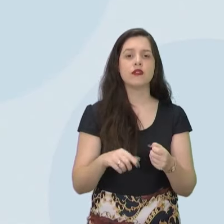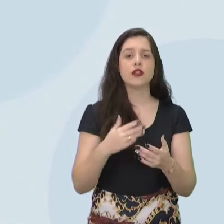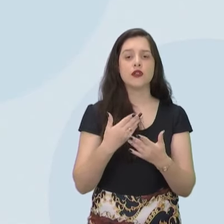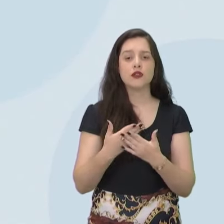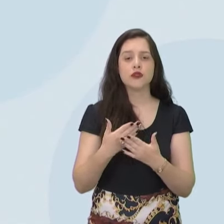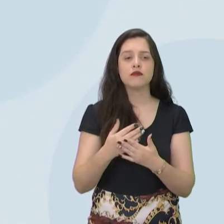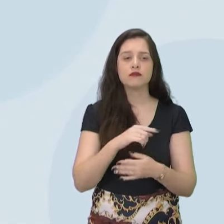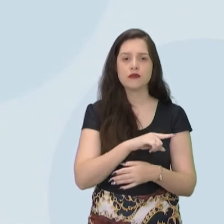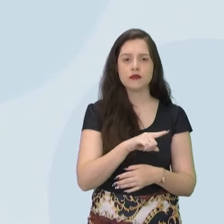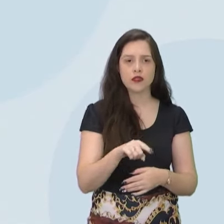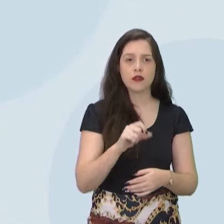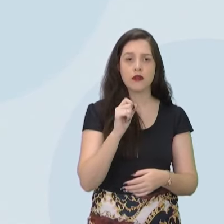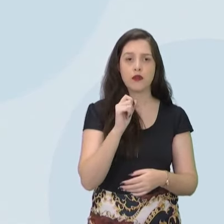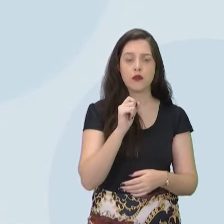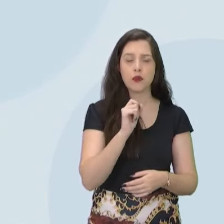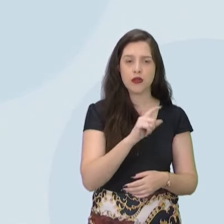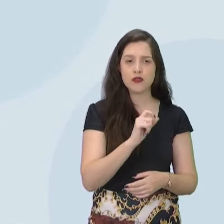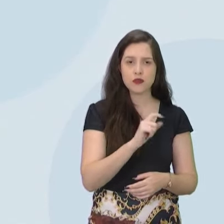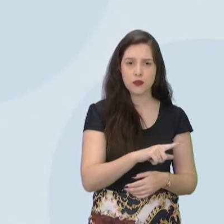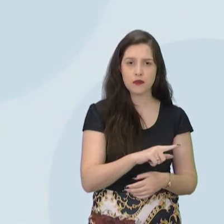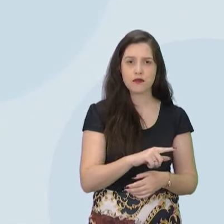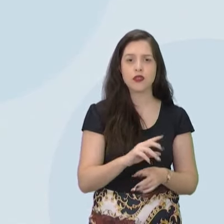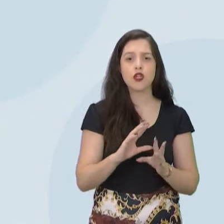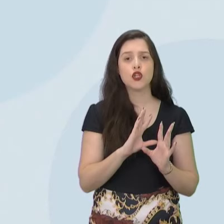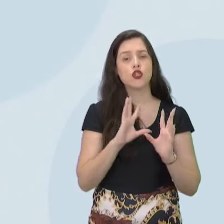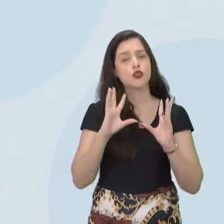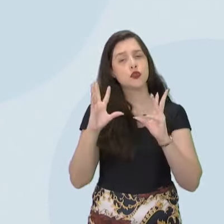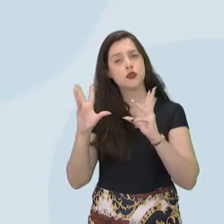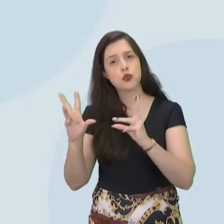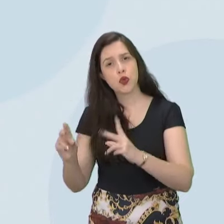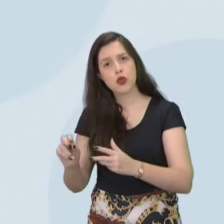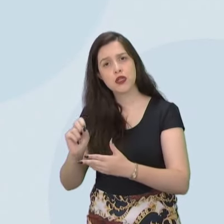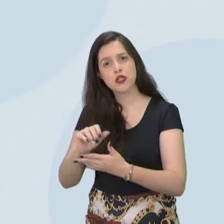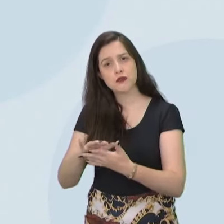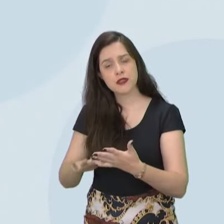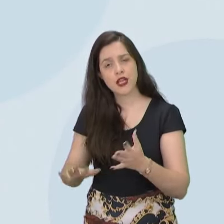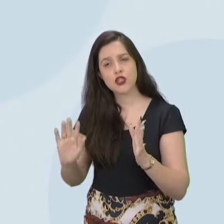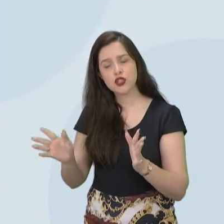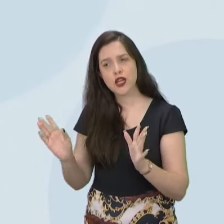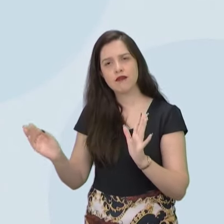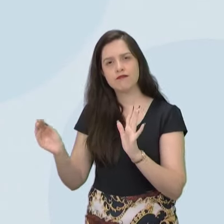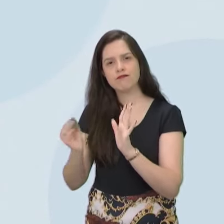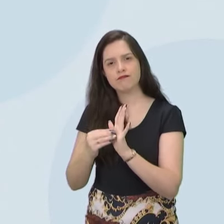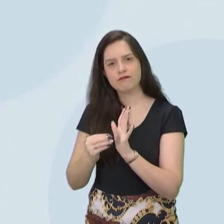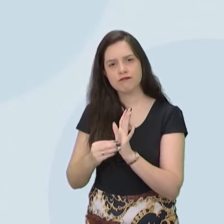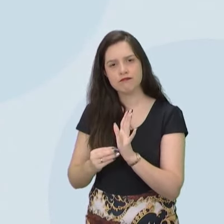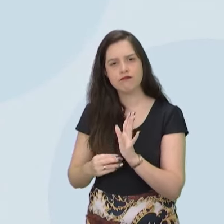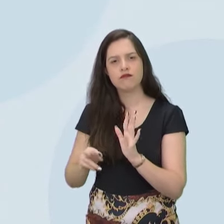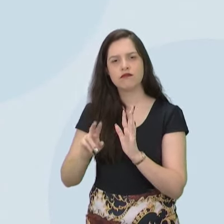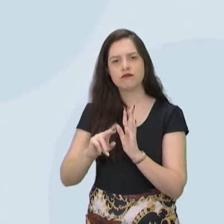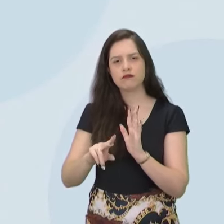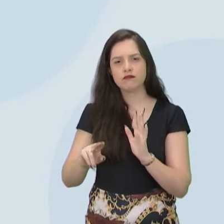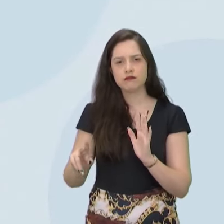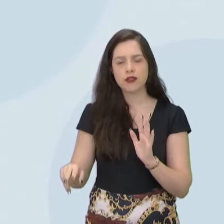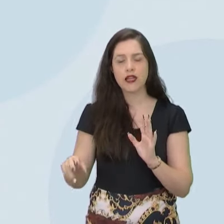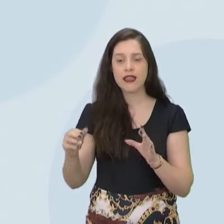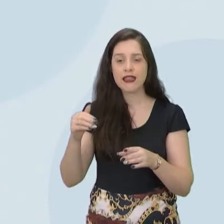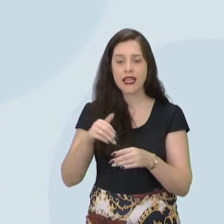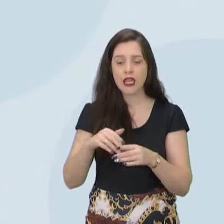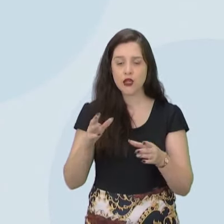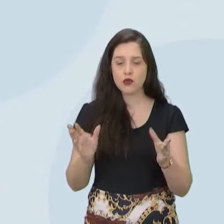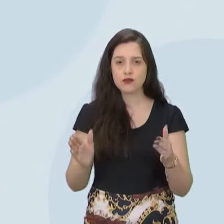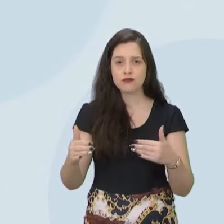bolinhas azuis. Em todas as atividades do mapa, a gente também vai ter boxes, né, caixinhas,